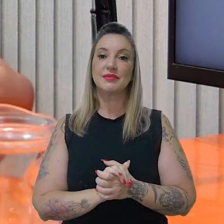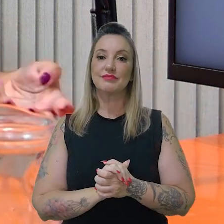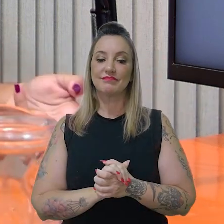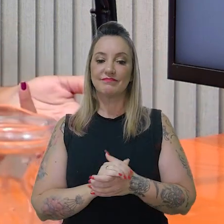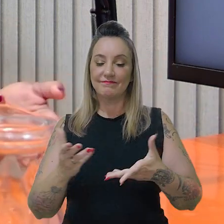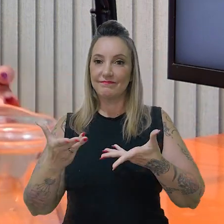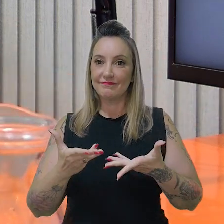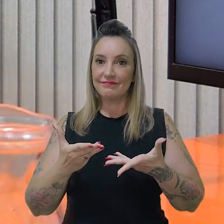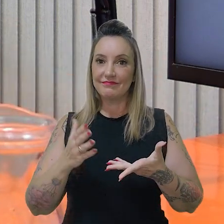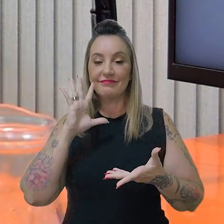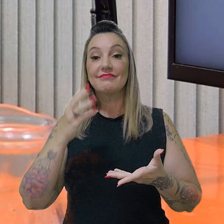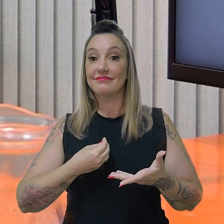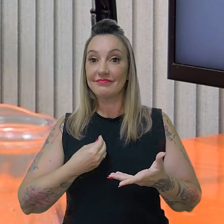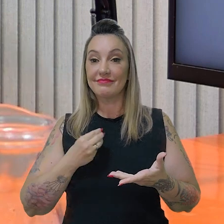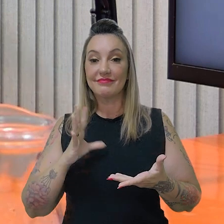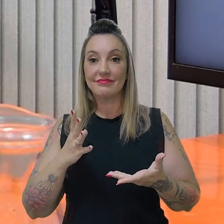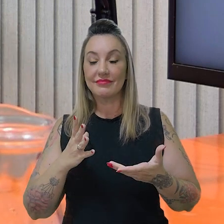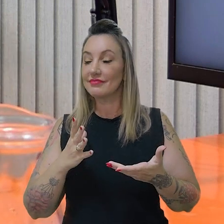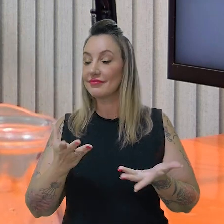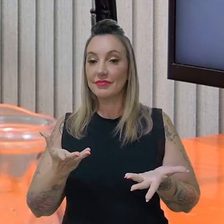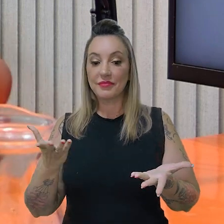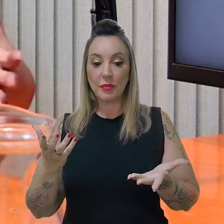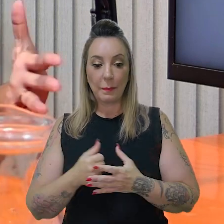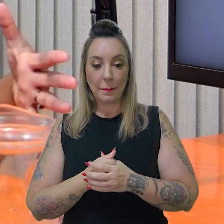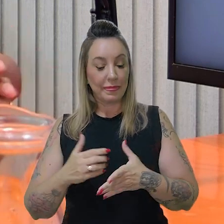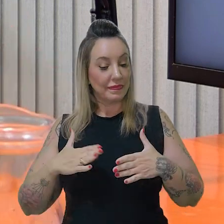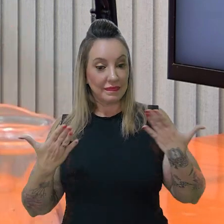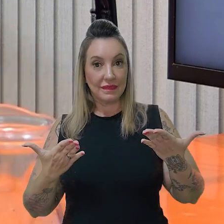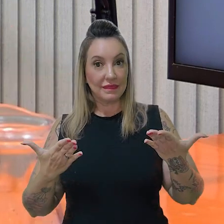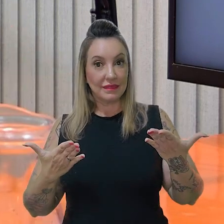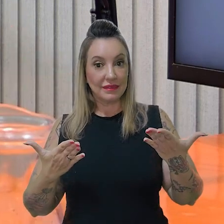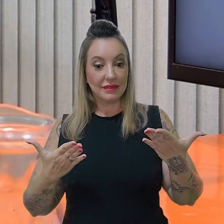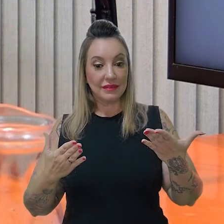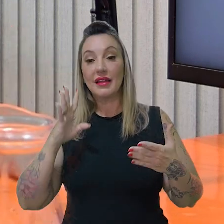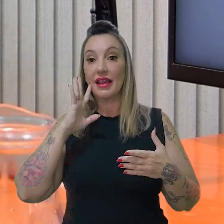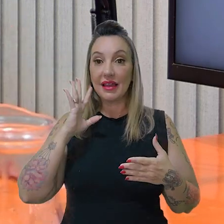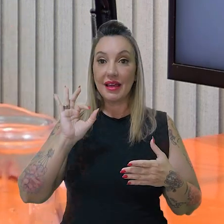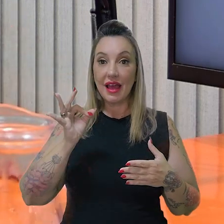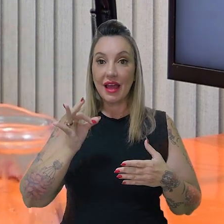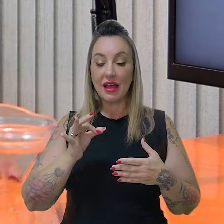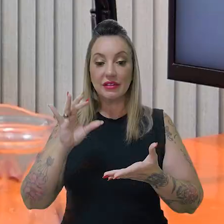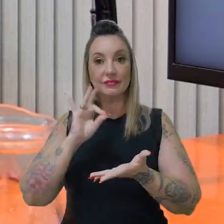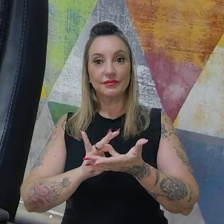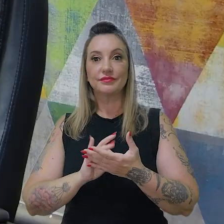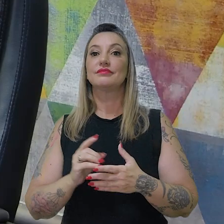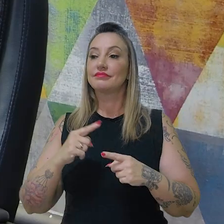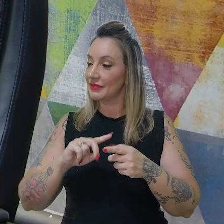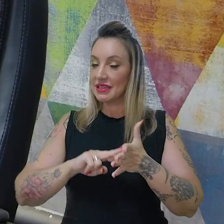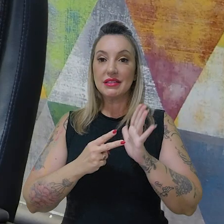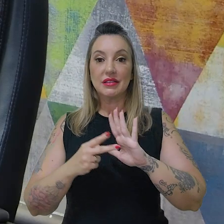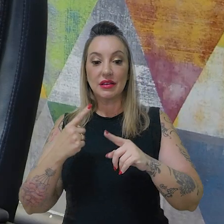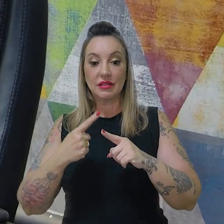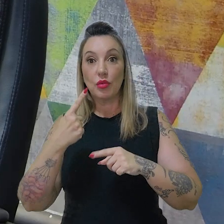convidou minha vida tá acontecendo e eu não assim não me assustar tá sendo muito bacana muito legítimo isso e é muito simbólico né